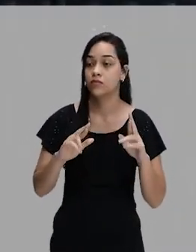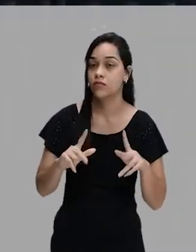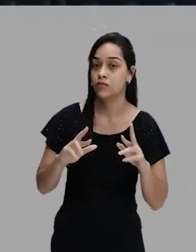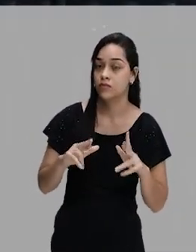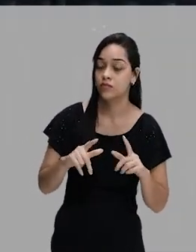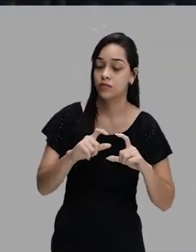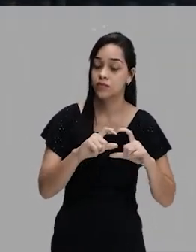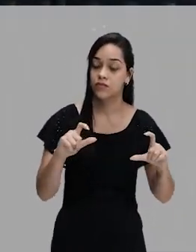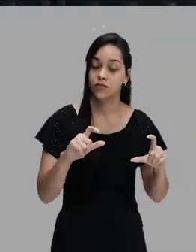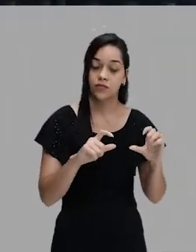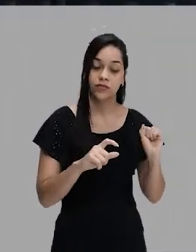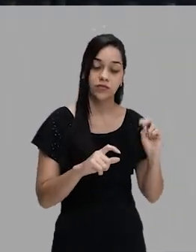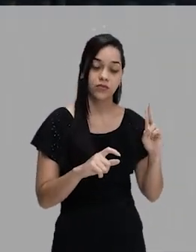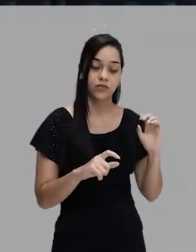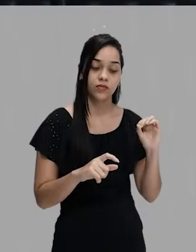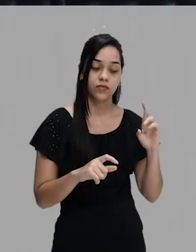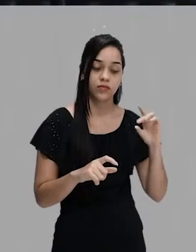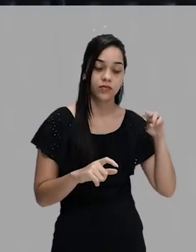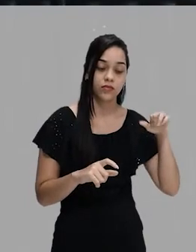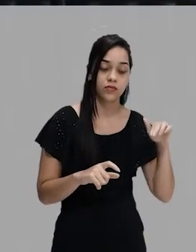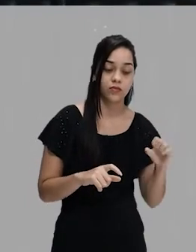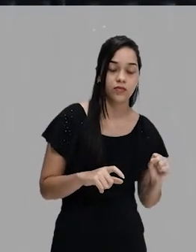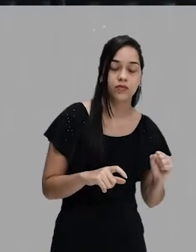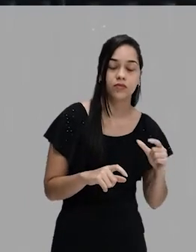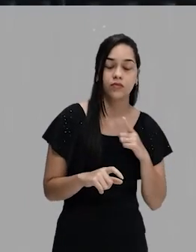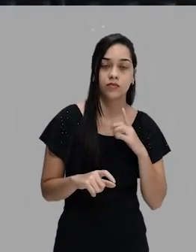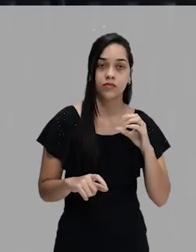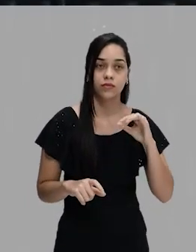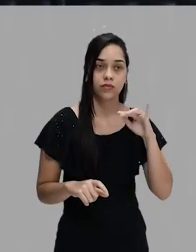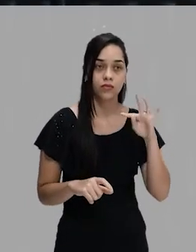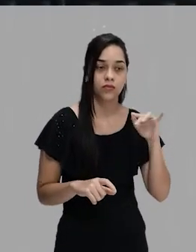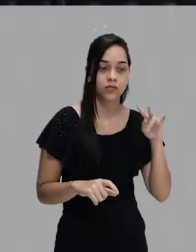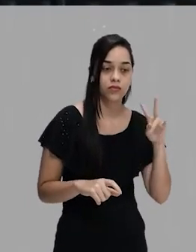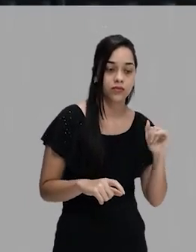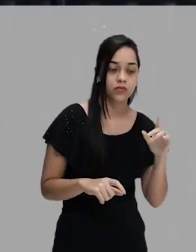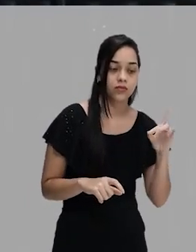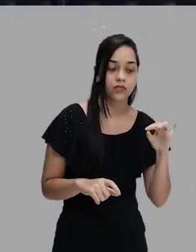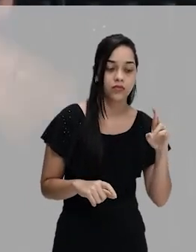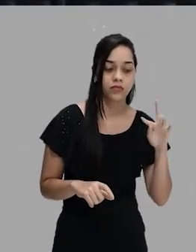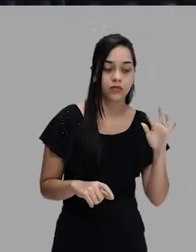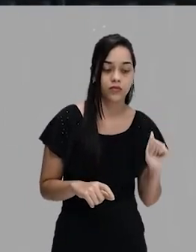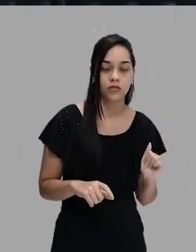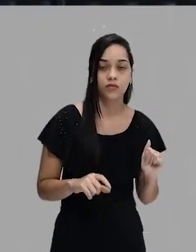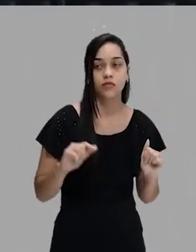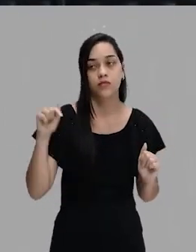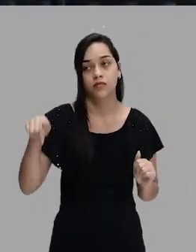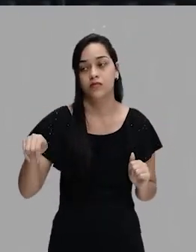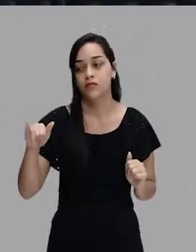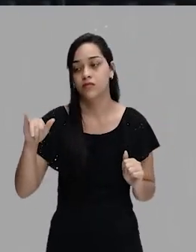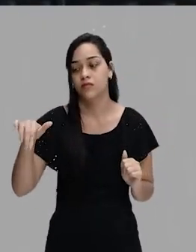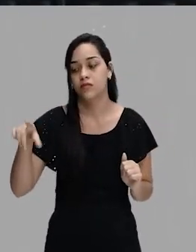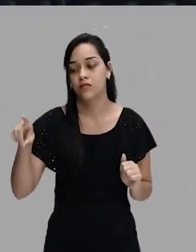a oração subordinada substantiva objetiva direta da objetiva